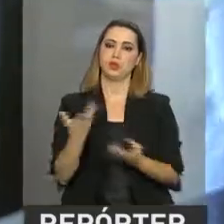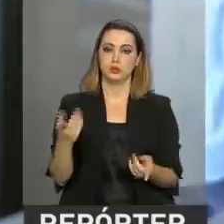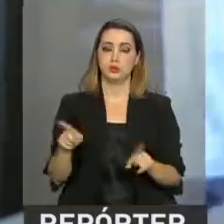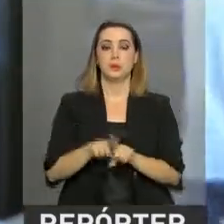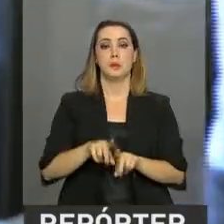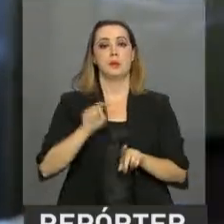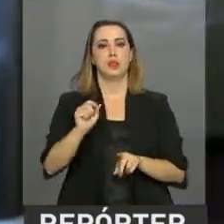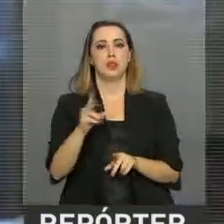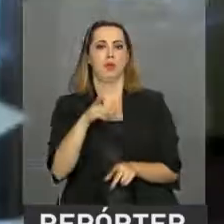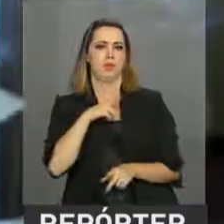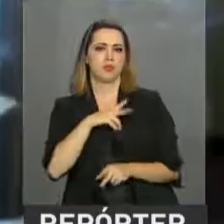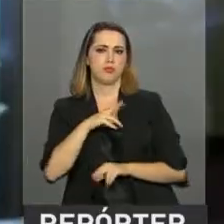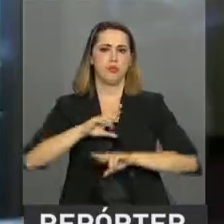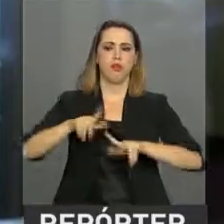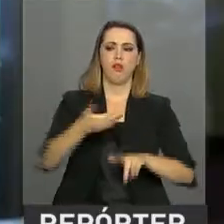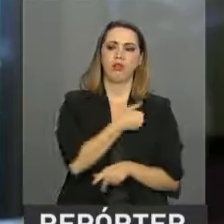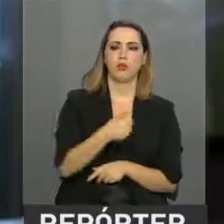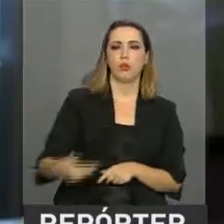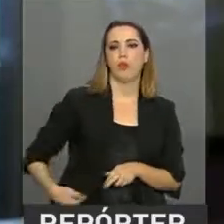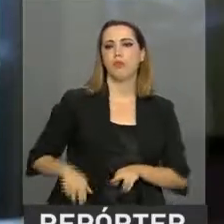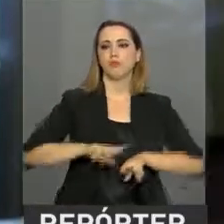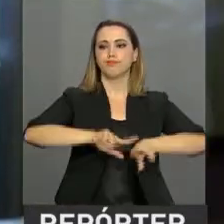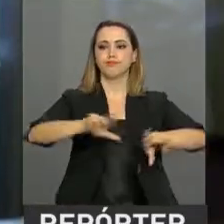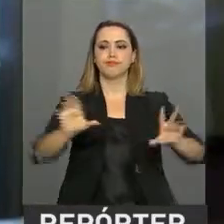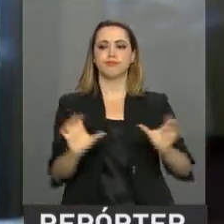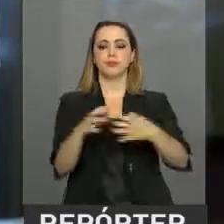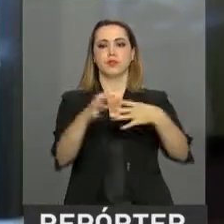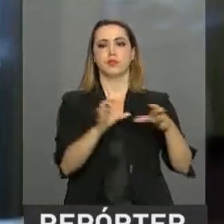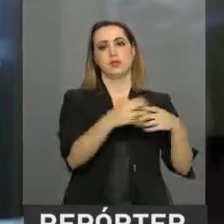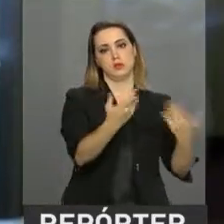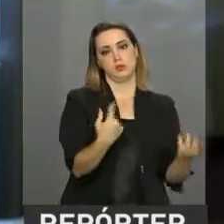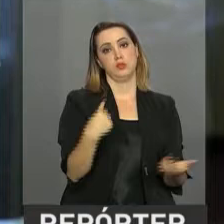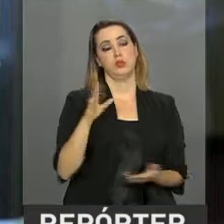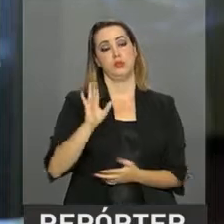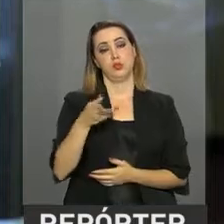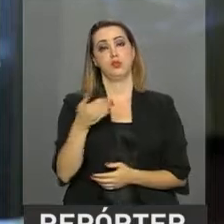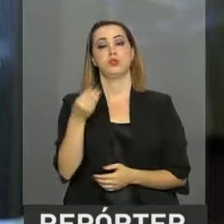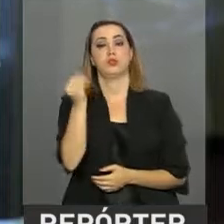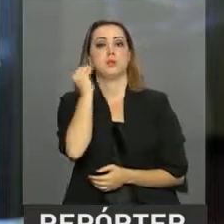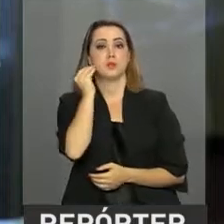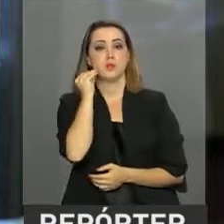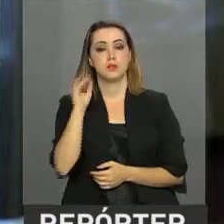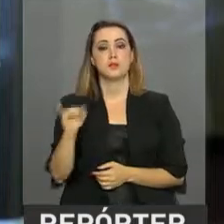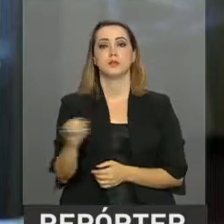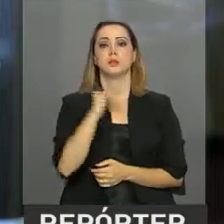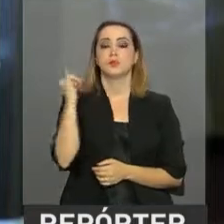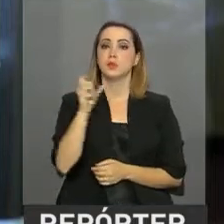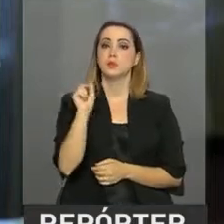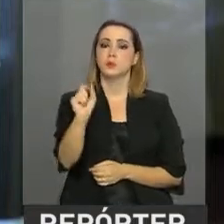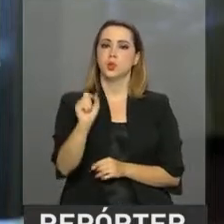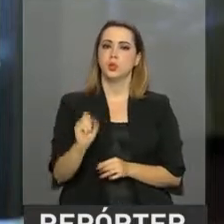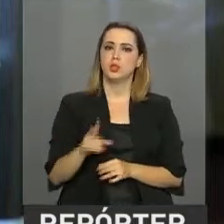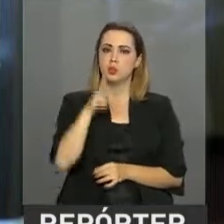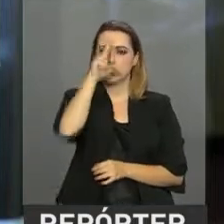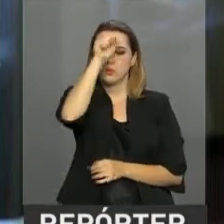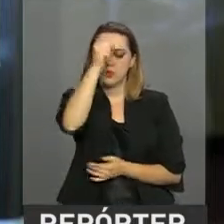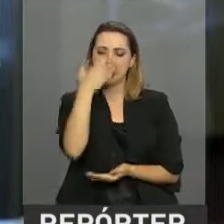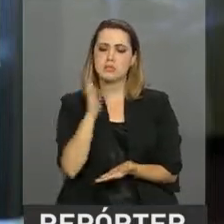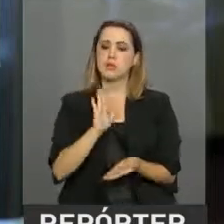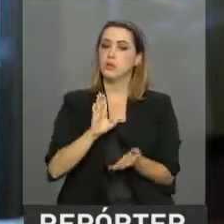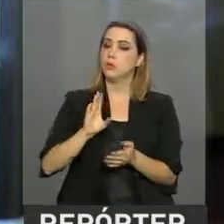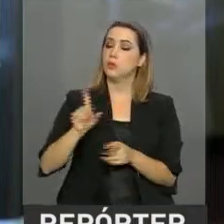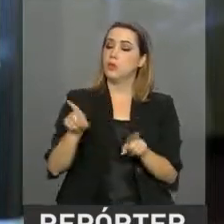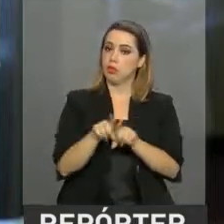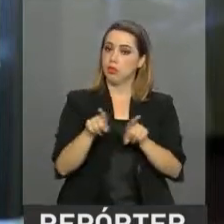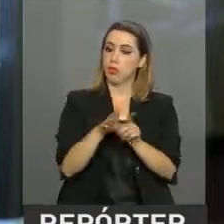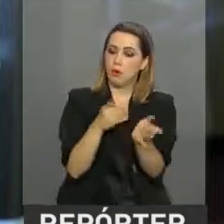entre públicos e privados. Nós temos experiências, bancos de alimentos muito fortalecidos e bancos que estão iniciando. E quando